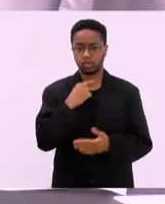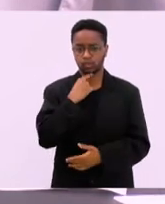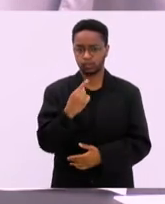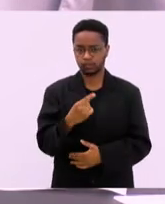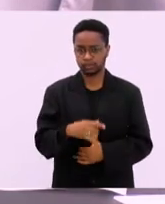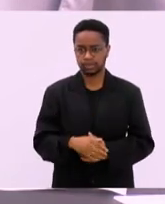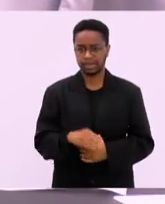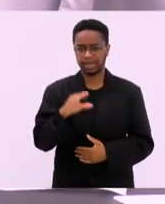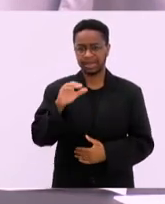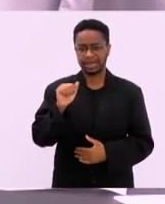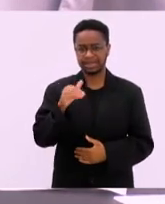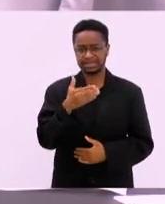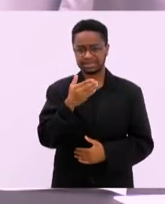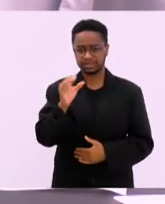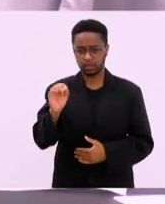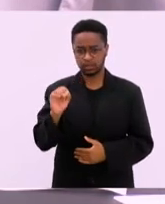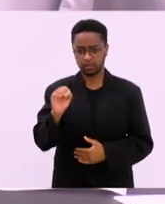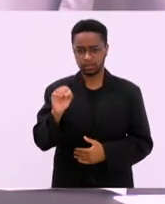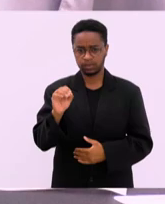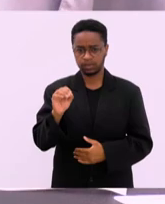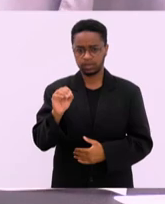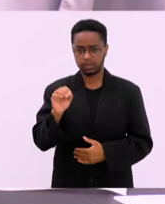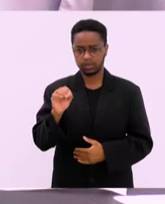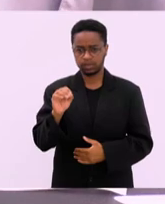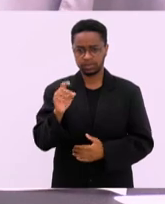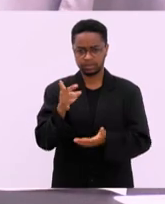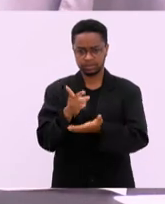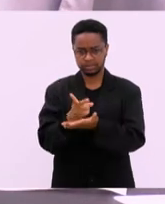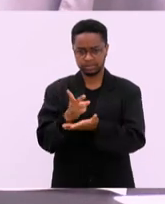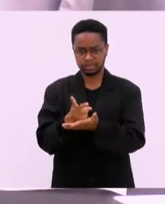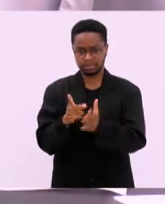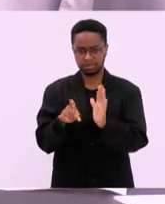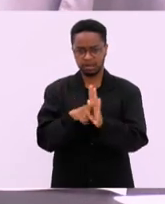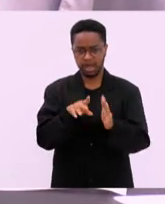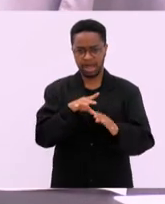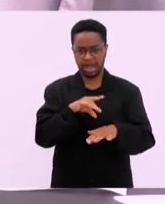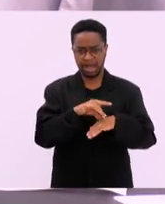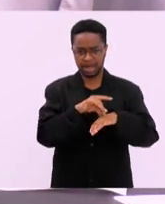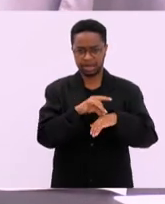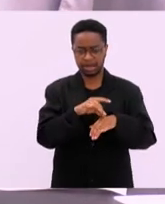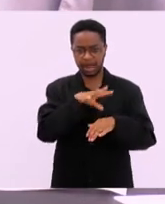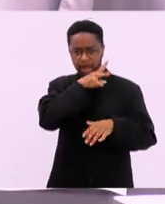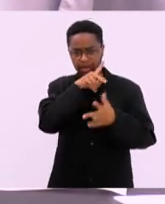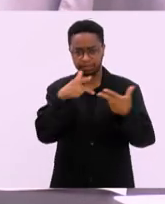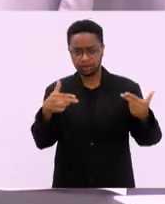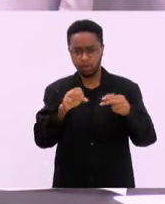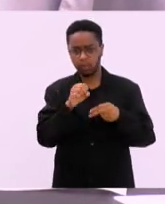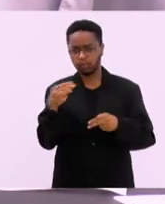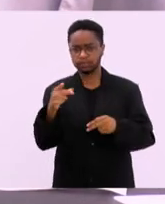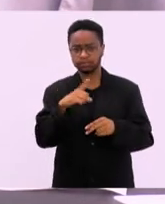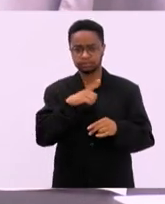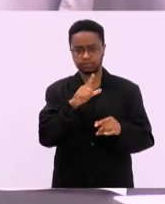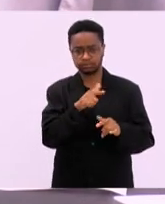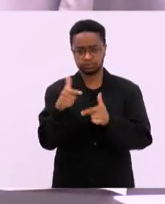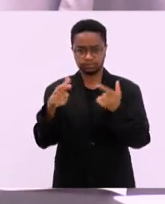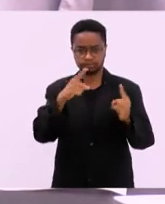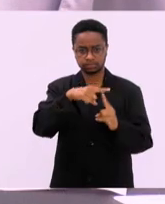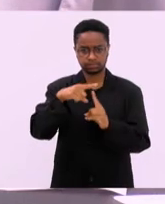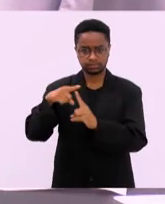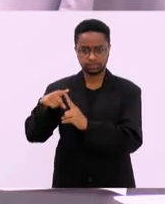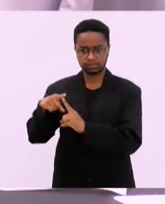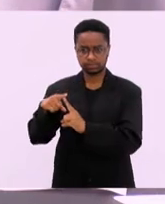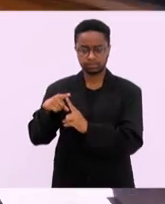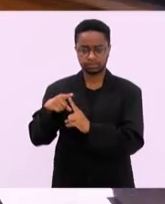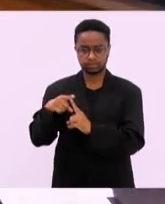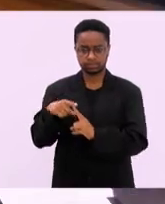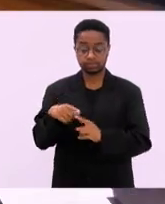Mink, o cação é sempre de origem desses animais ou tem um cação fake aí de outros? Outros é peixes que se passam de cação.